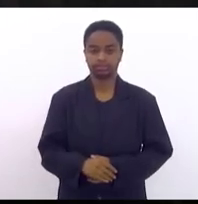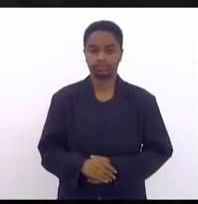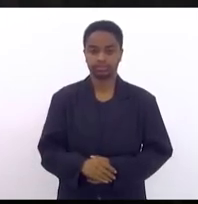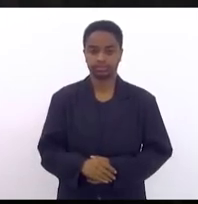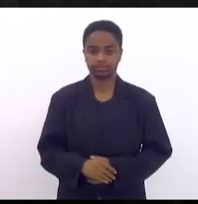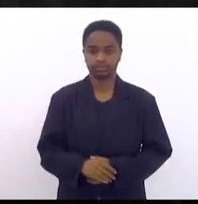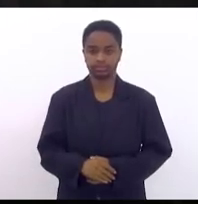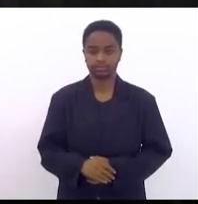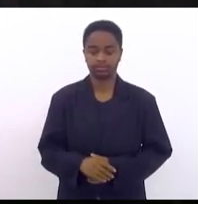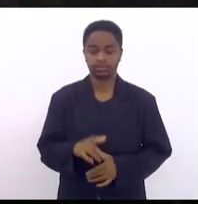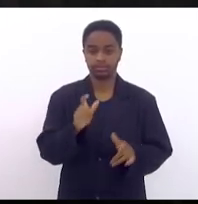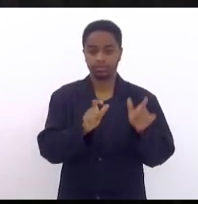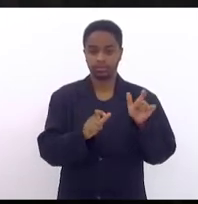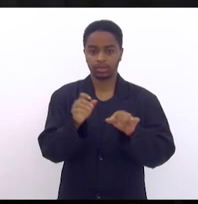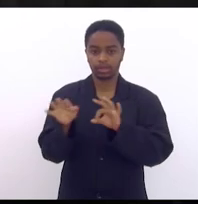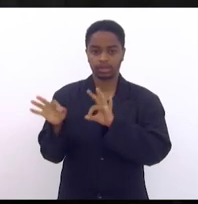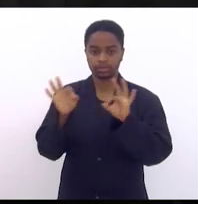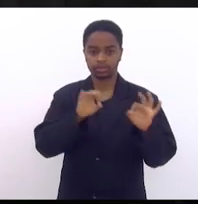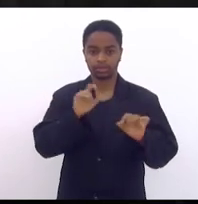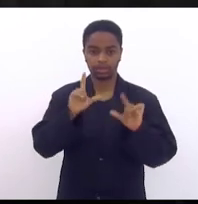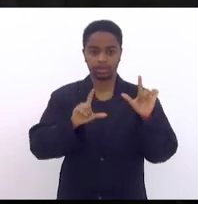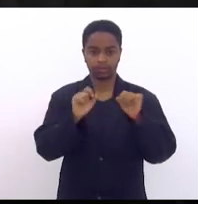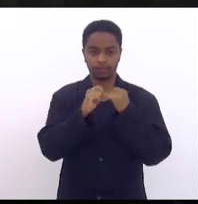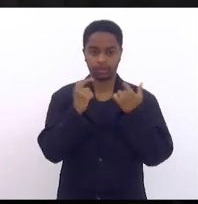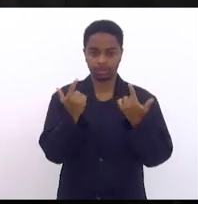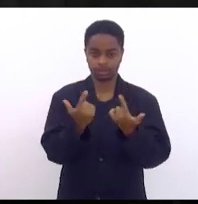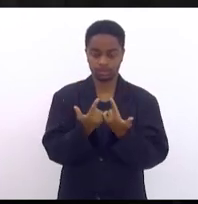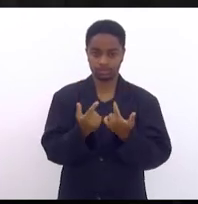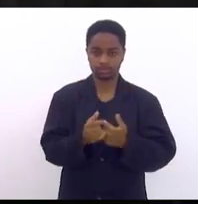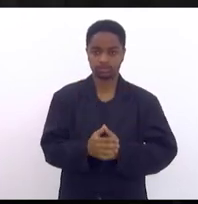aos amigos que nos acompanham na TV Alerge,